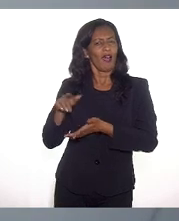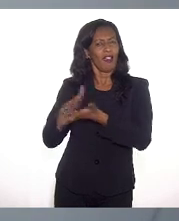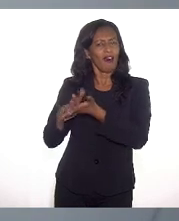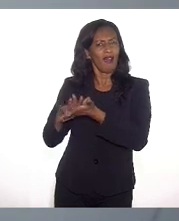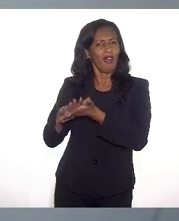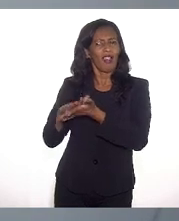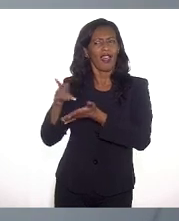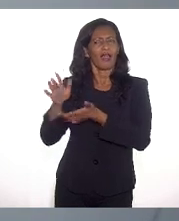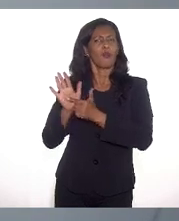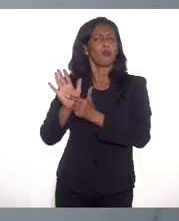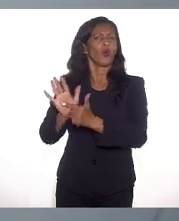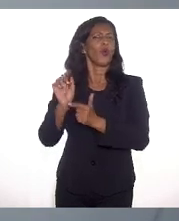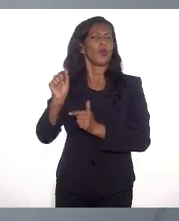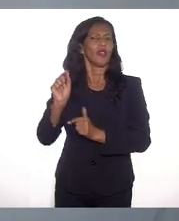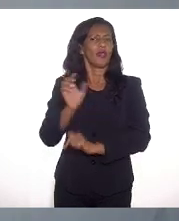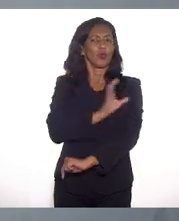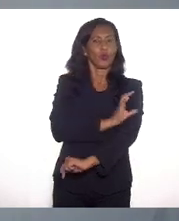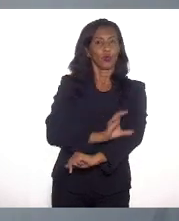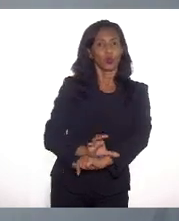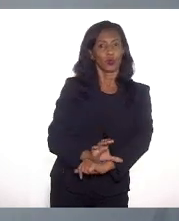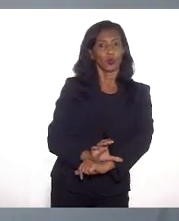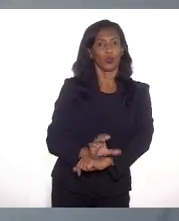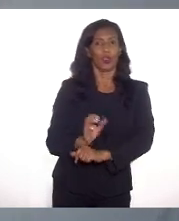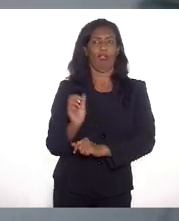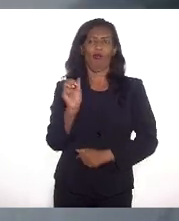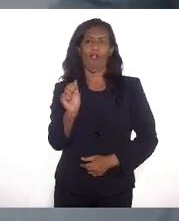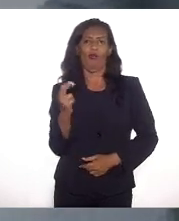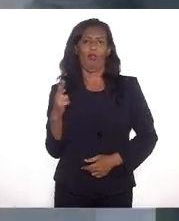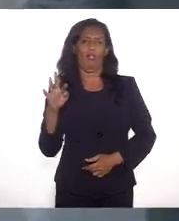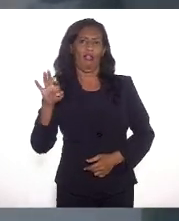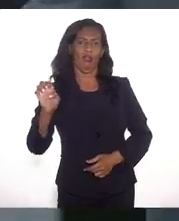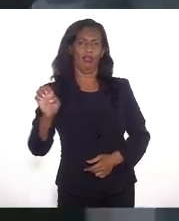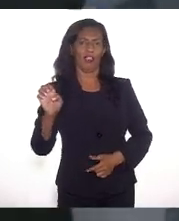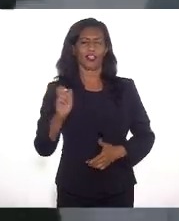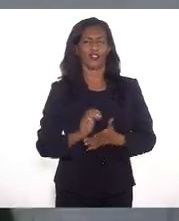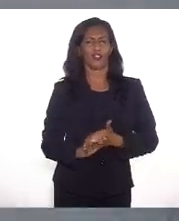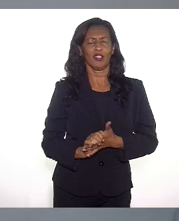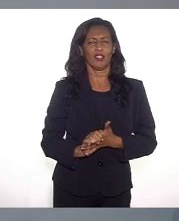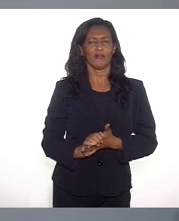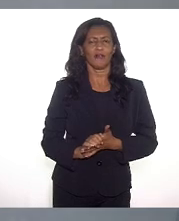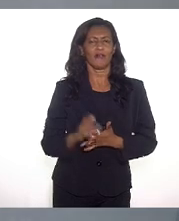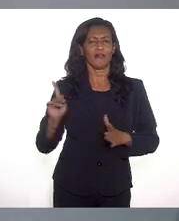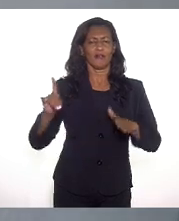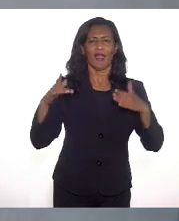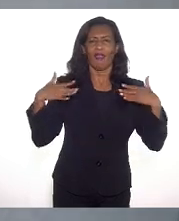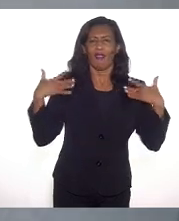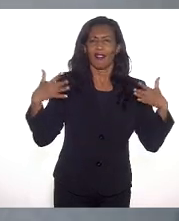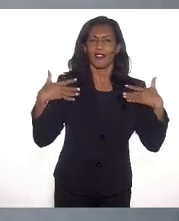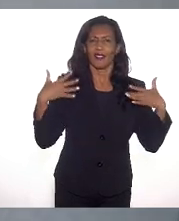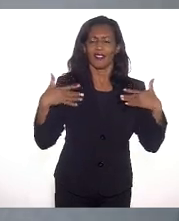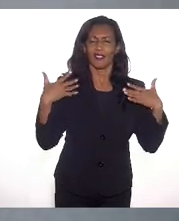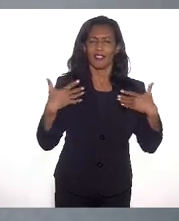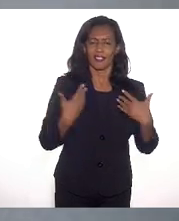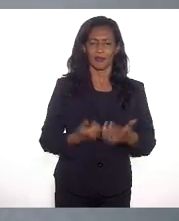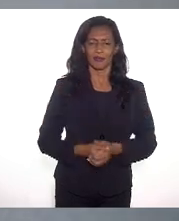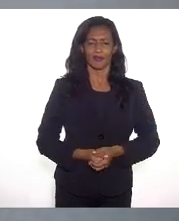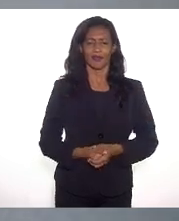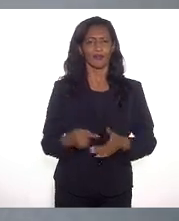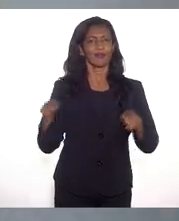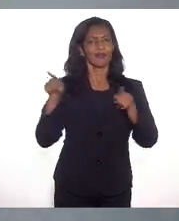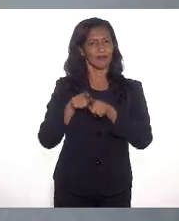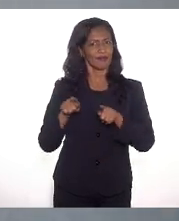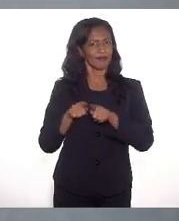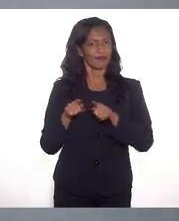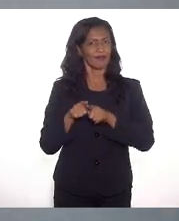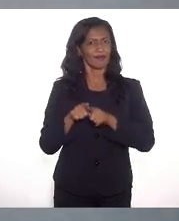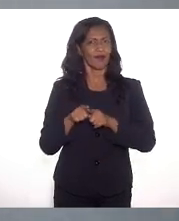representar cultura, além dela representar arte, além dela representar alegria, ela